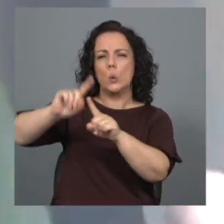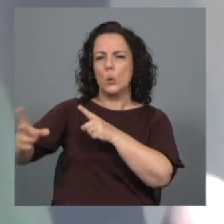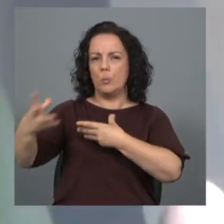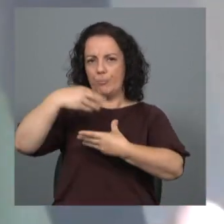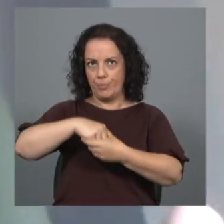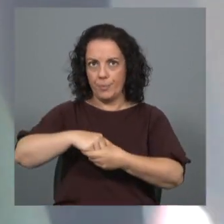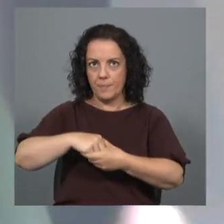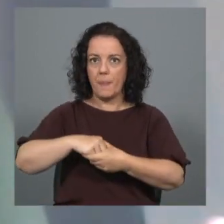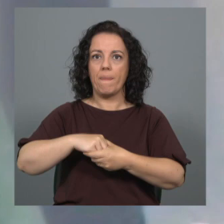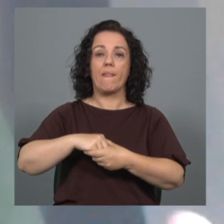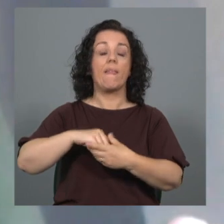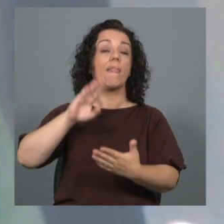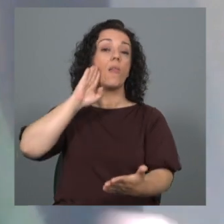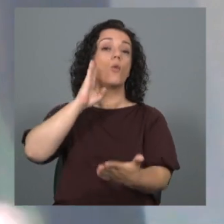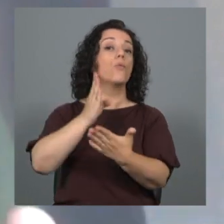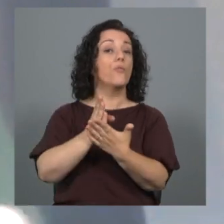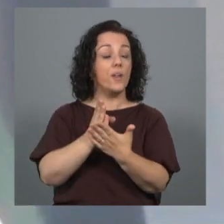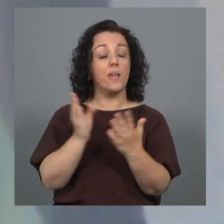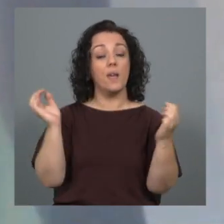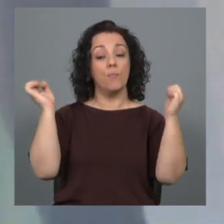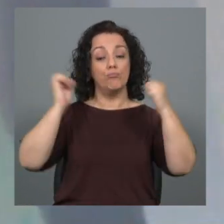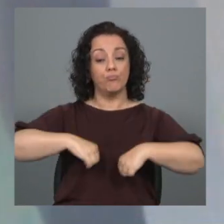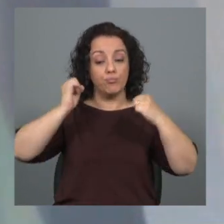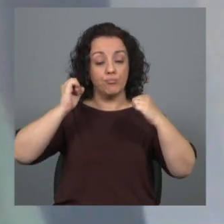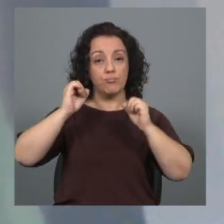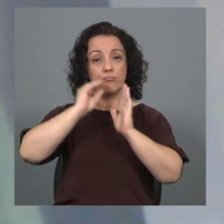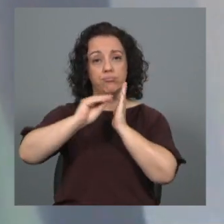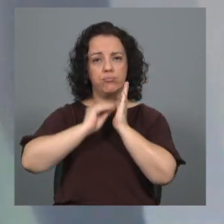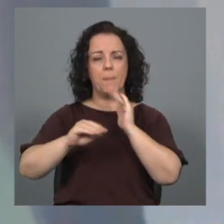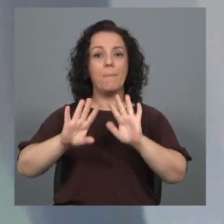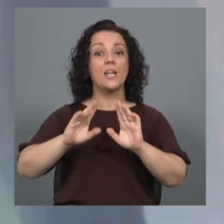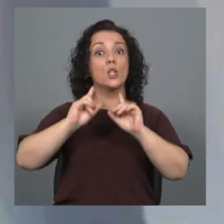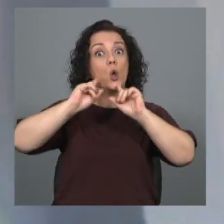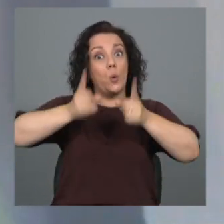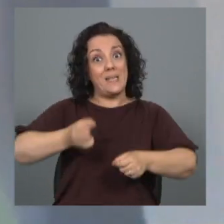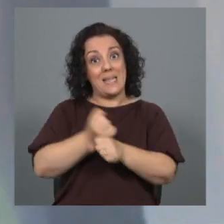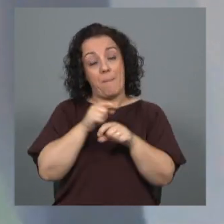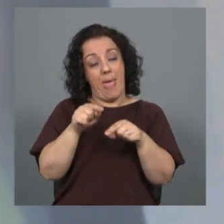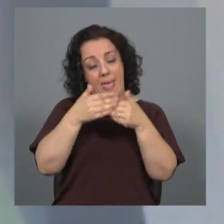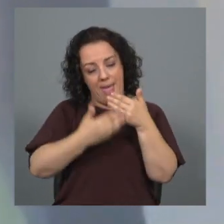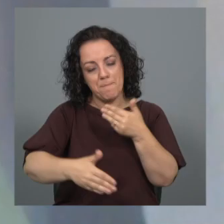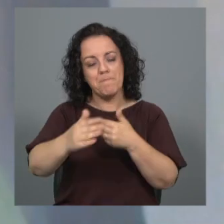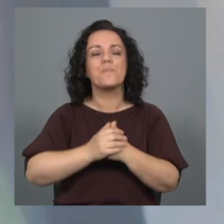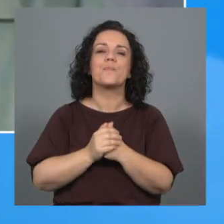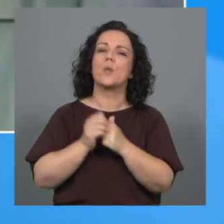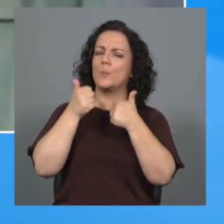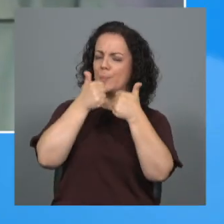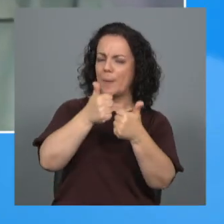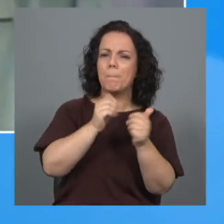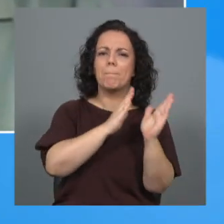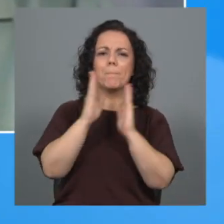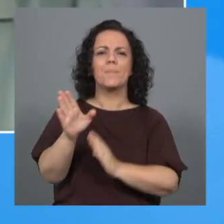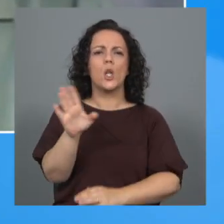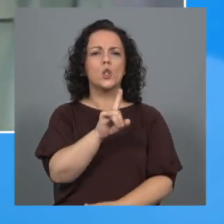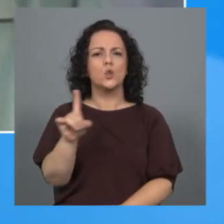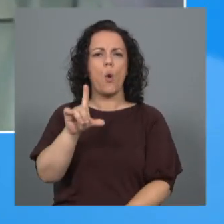acordo vai culminar no memorando, mas a parte de trabalho vai apenas começar aí. Muito bem. João Luís Fontes,